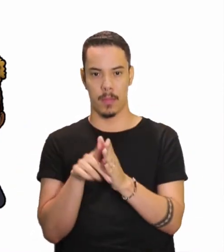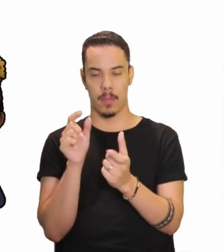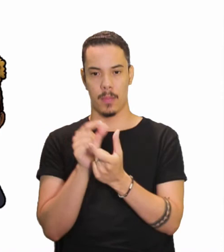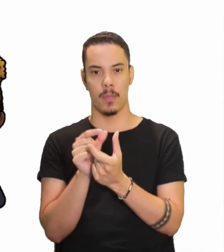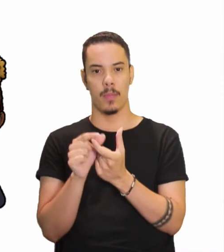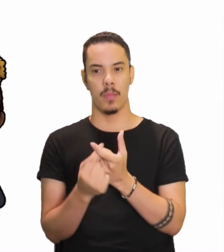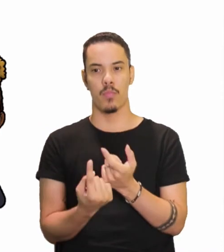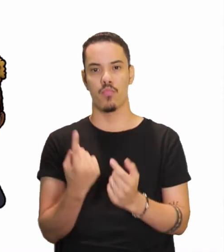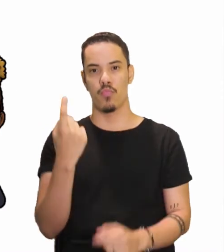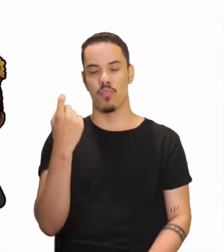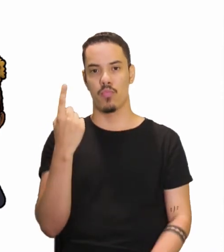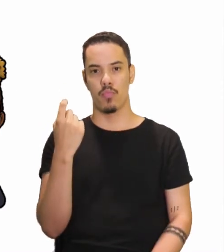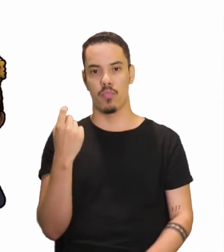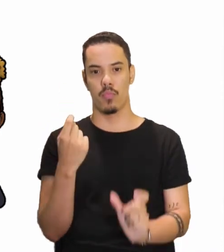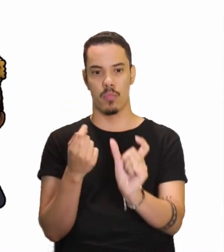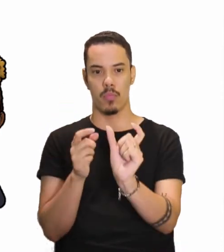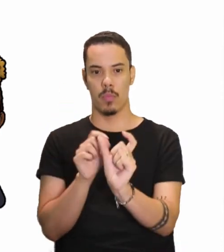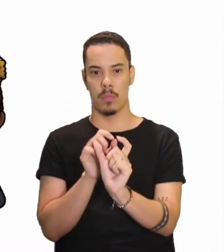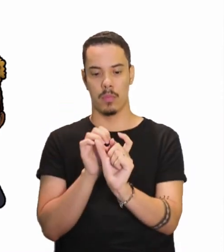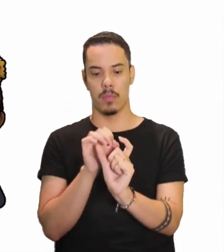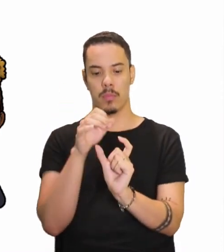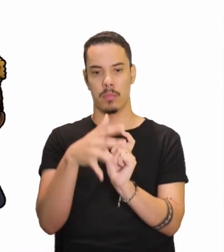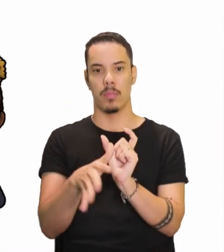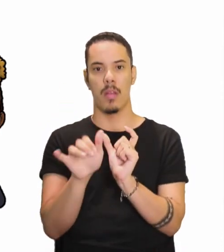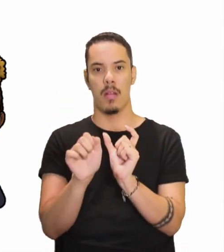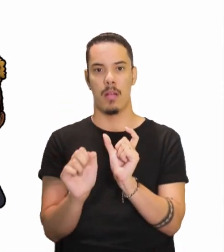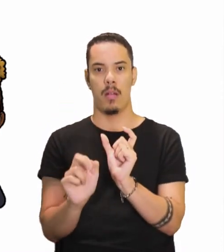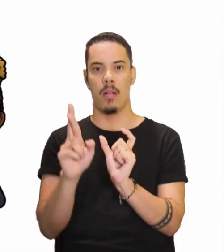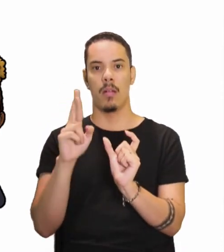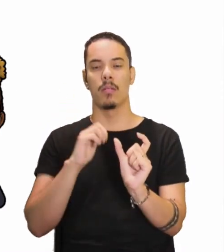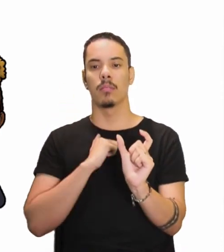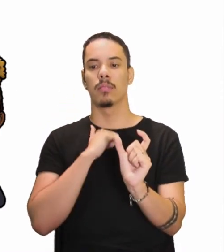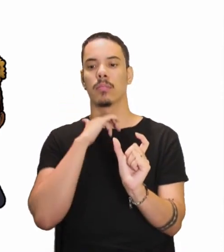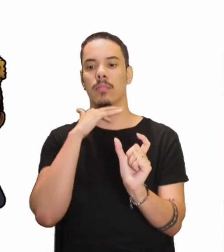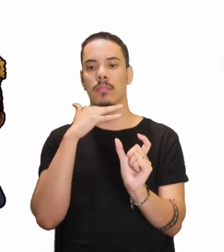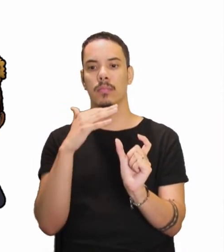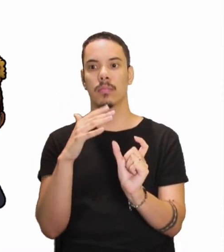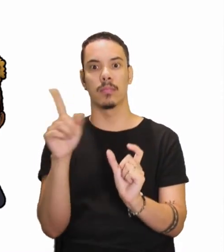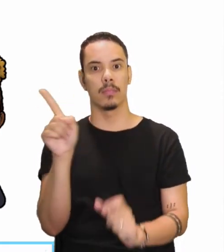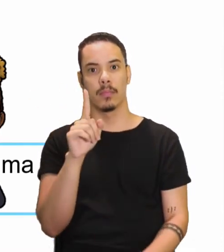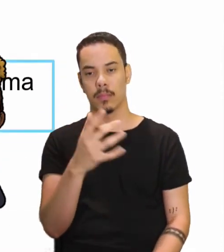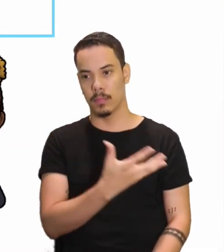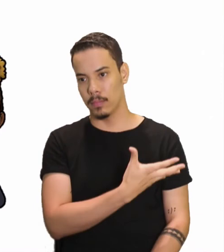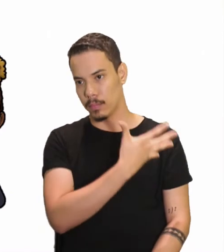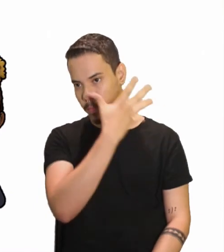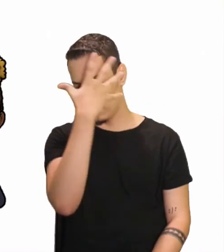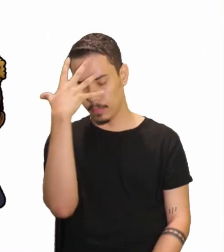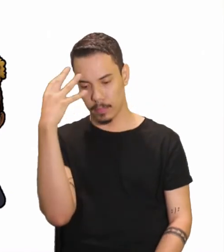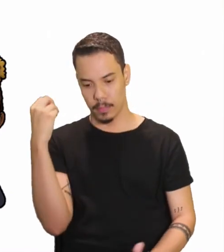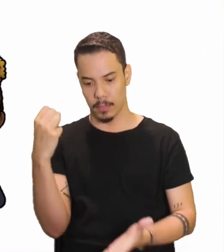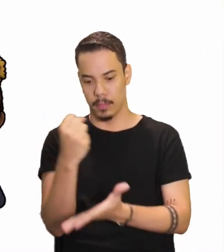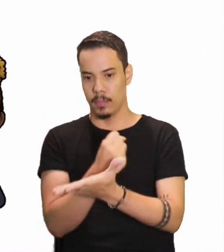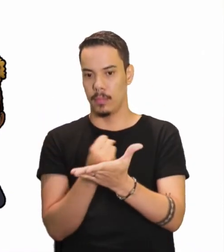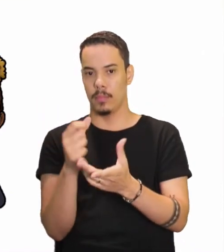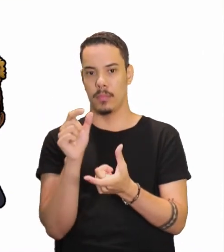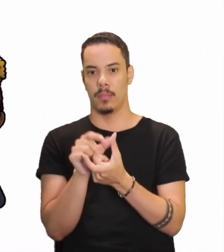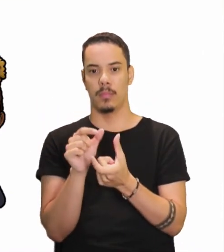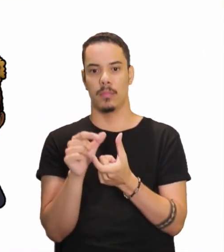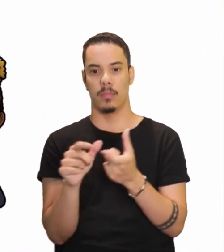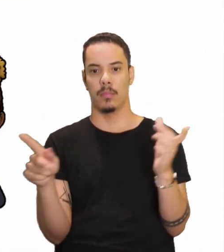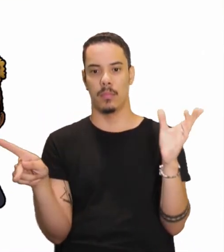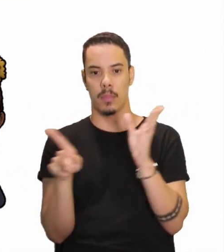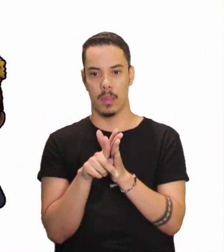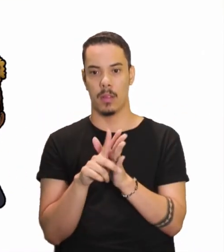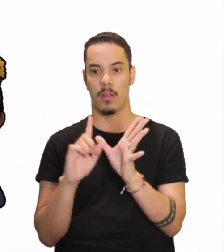numa única emissão de A, certo? E não esqueça que a base da sílaba é quem? As vogais.